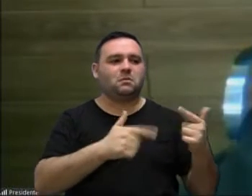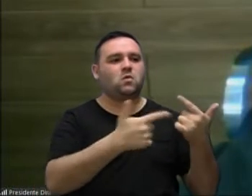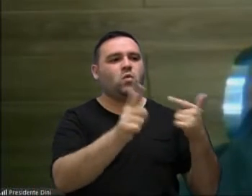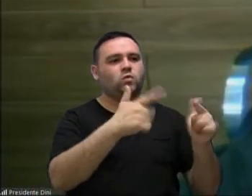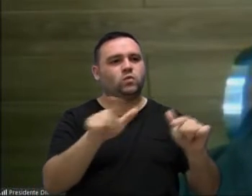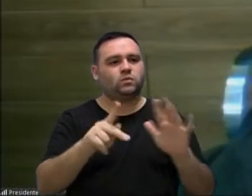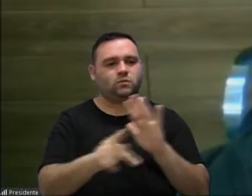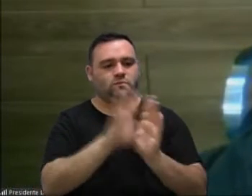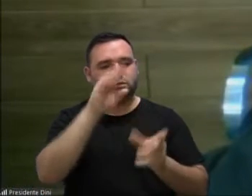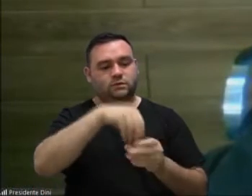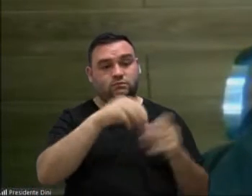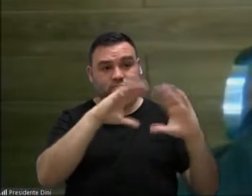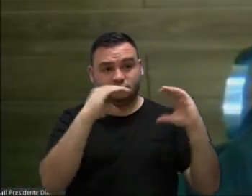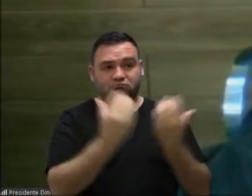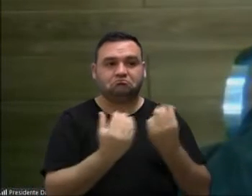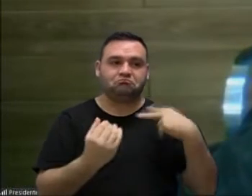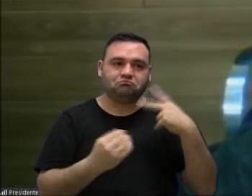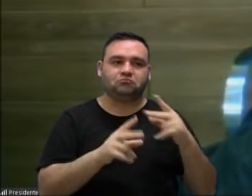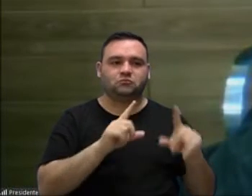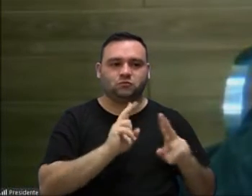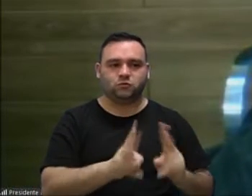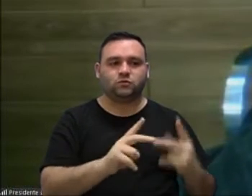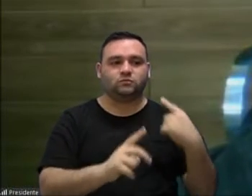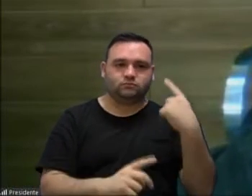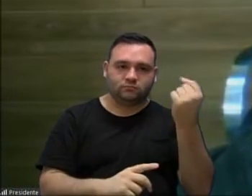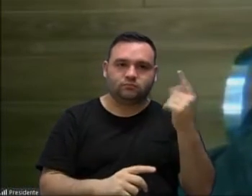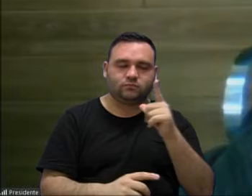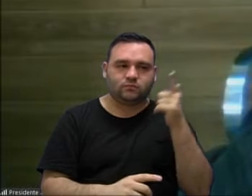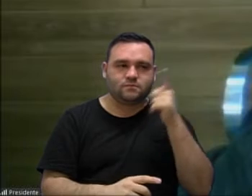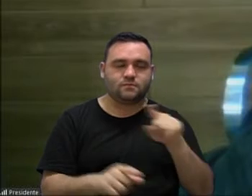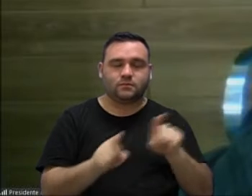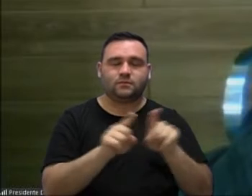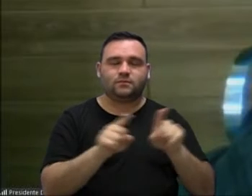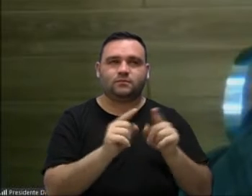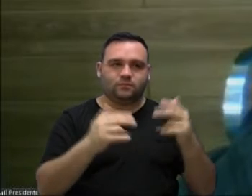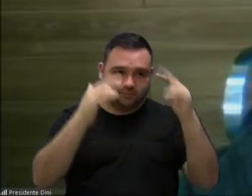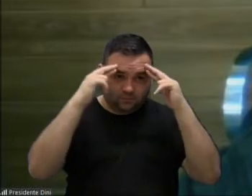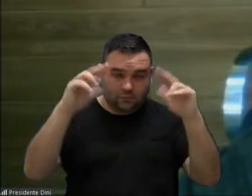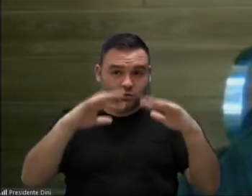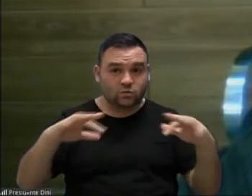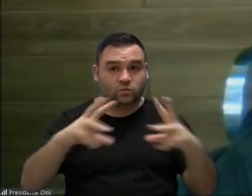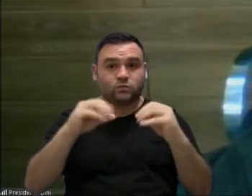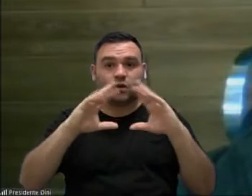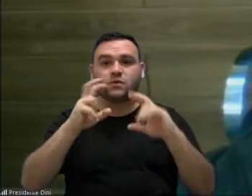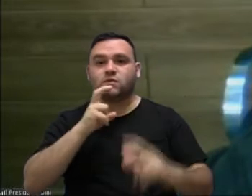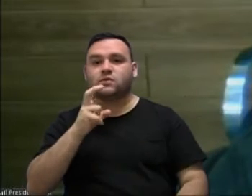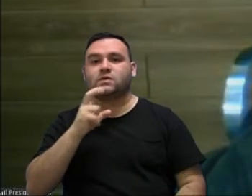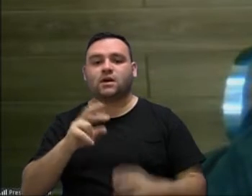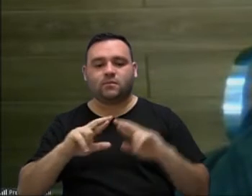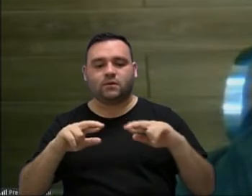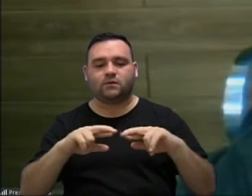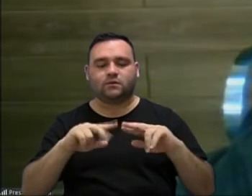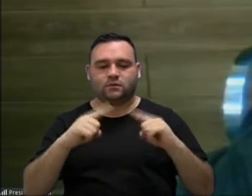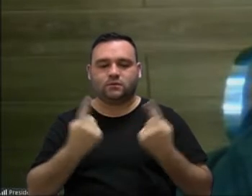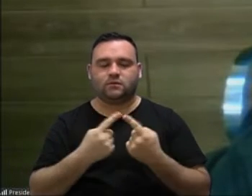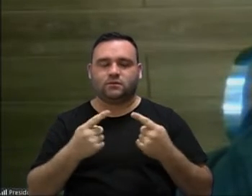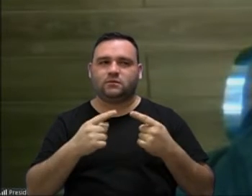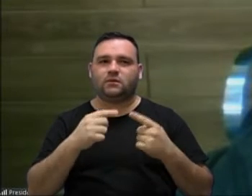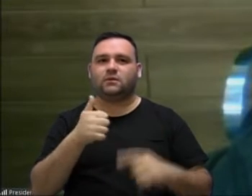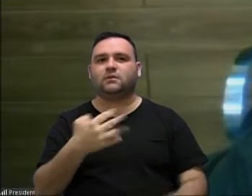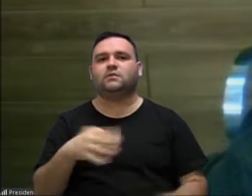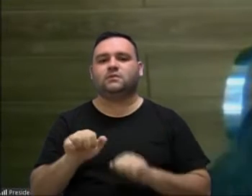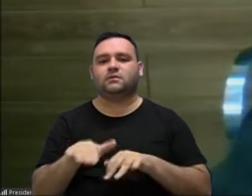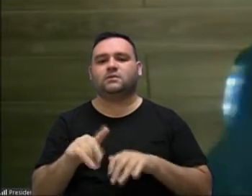atividades próprias do mandato parlamentar, para a qual fui eleito a respeito aos que aqui me conduziram. Sorocaba, sala das sessões, 14 de setembro de